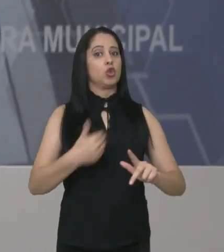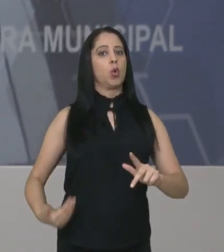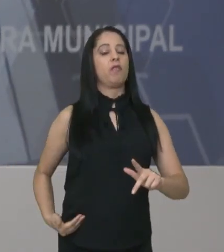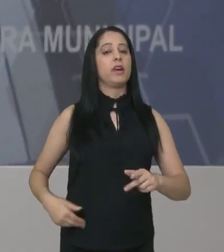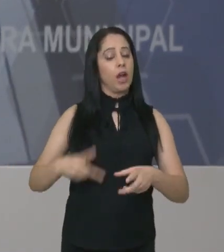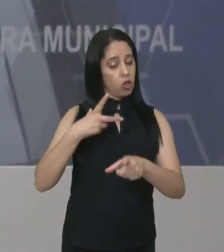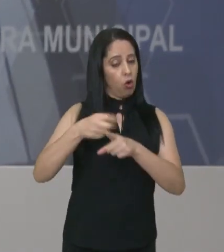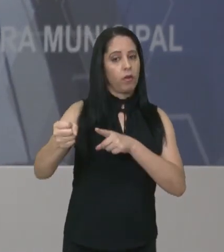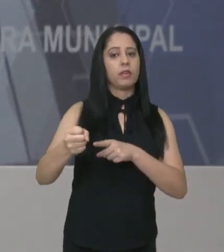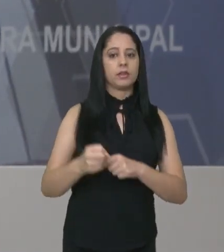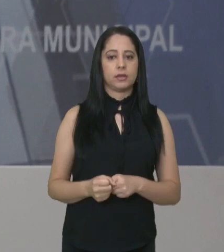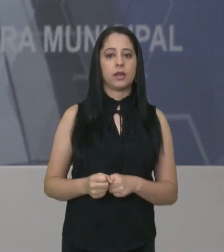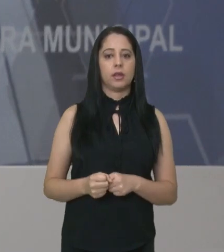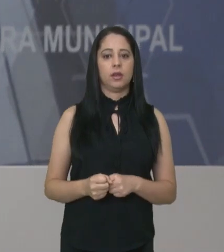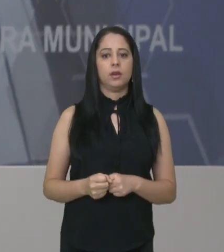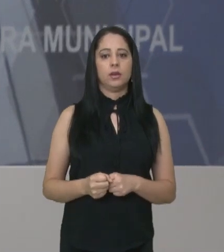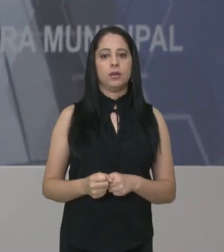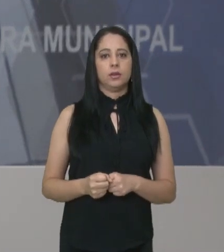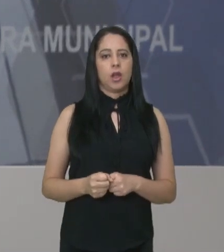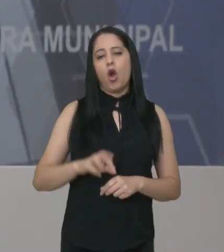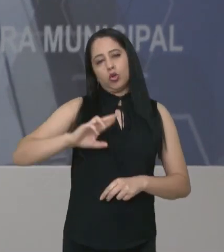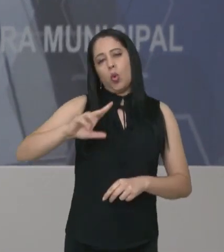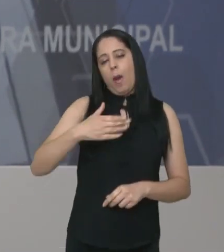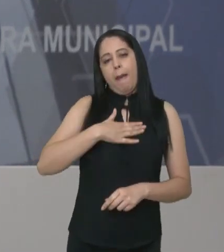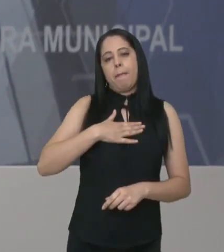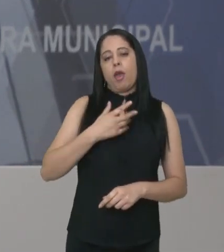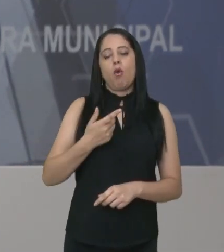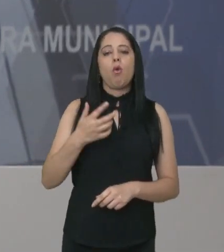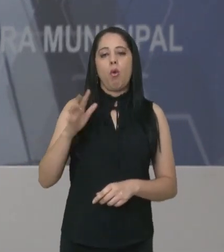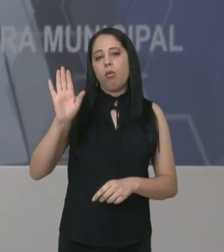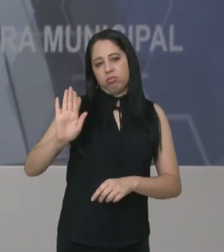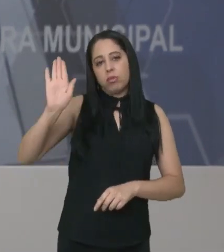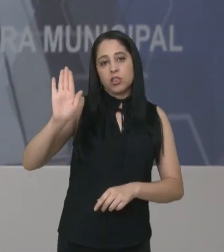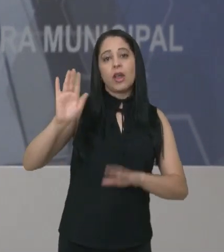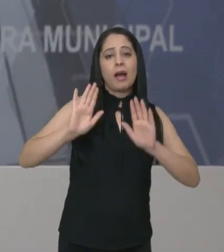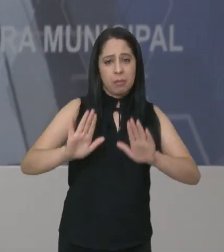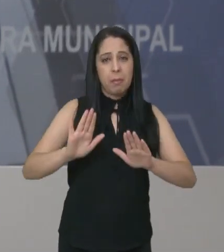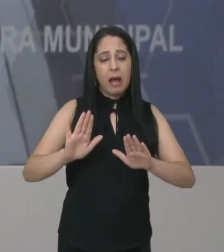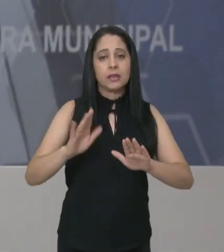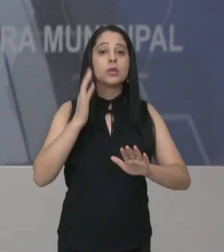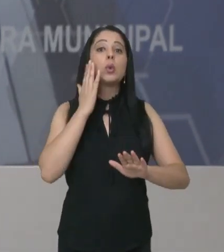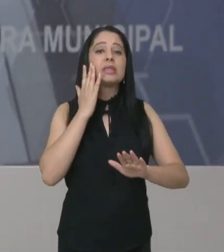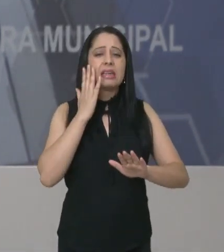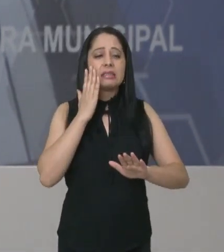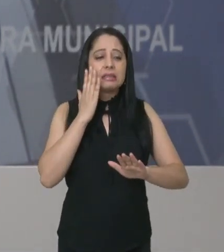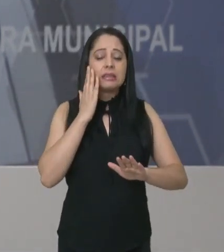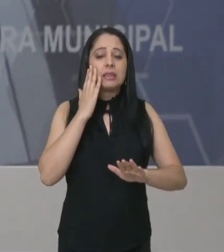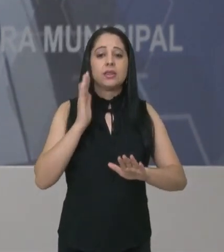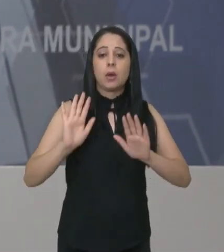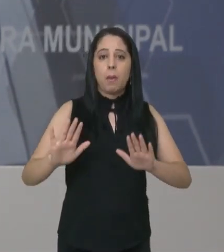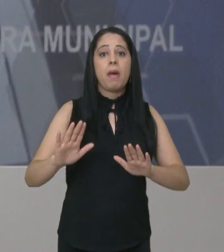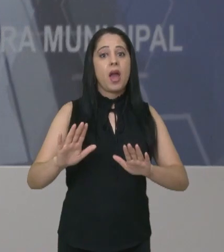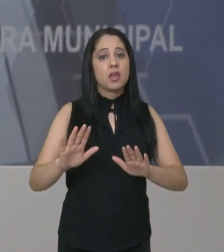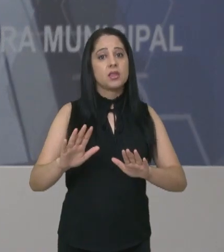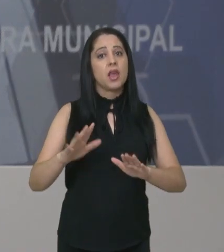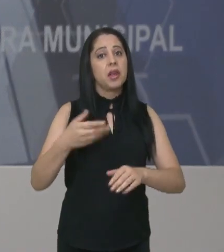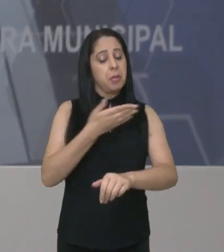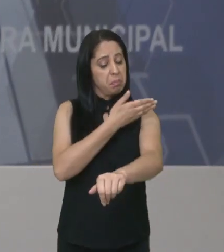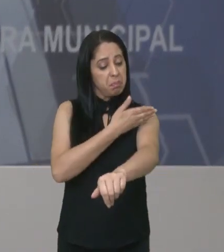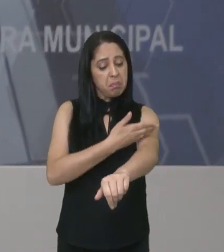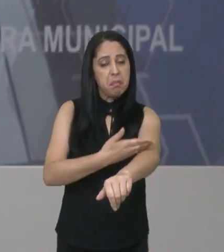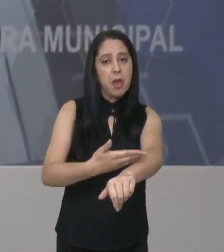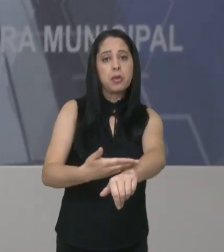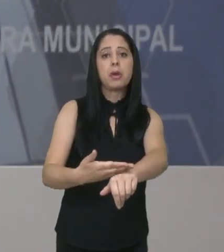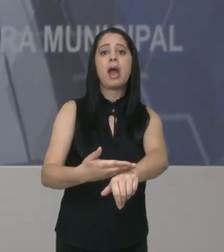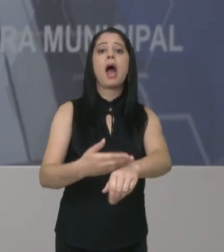era o meu candidato, Tarcísio, mas que se realmente cumprimentou o adversário, o